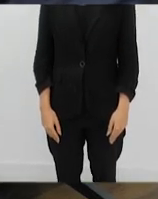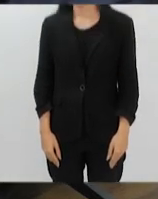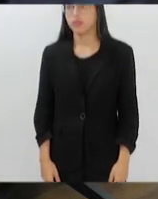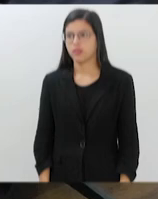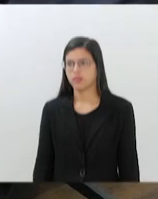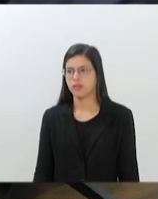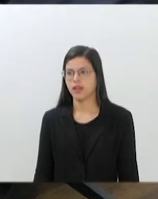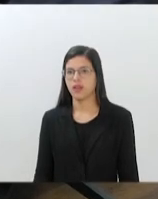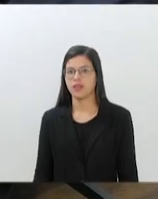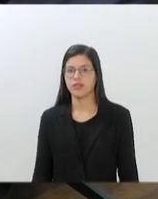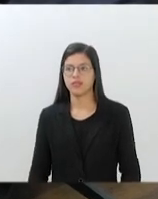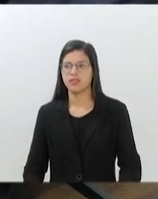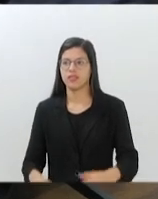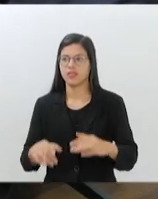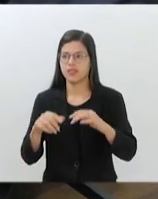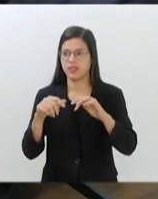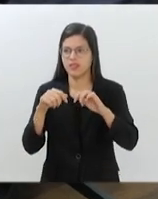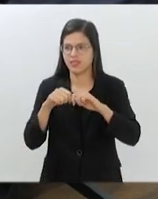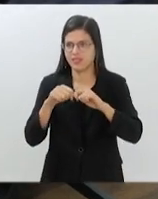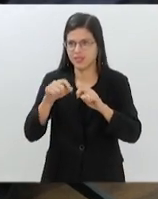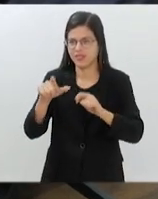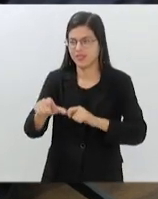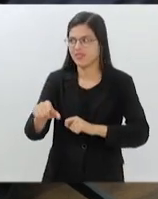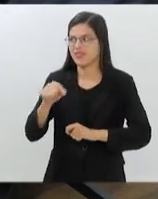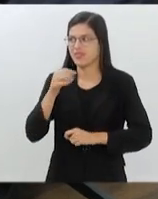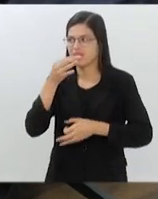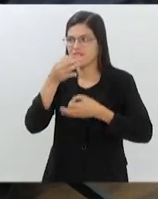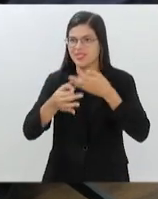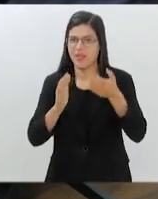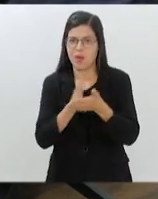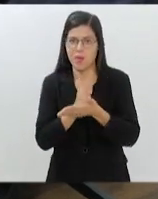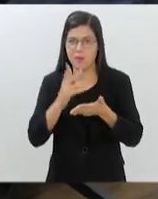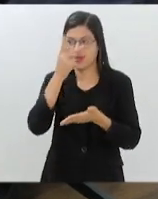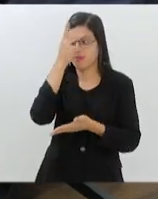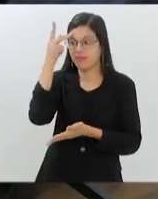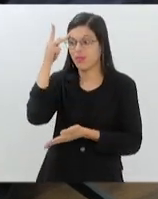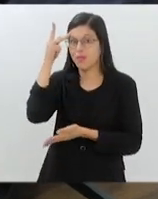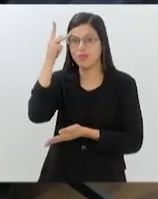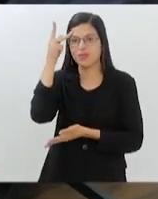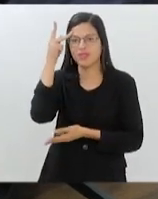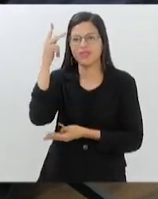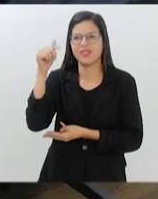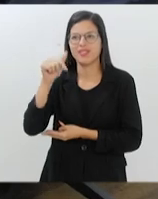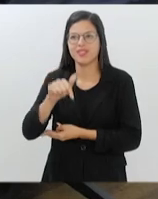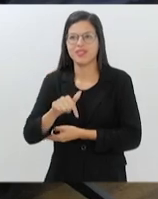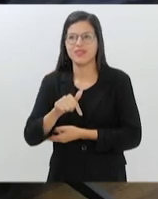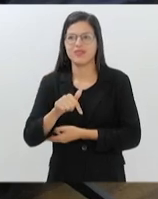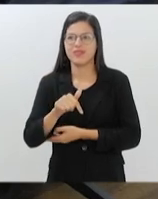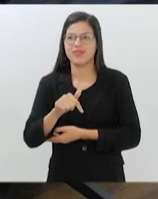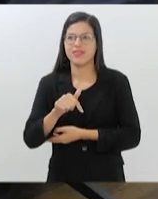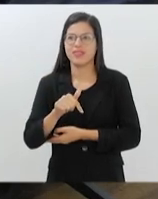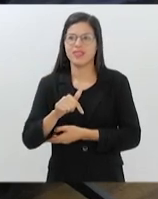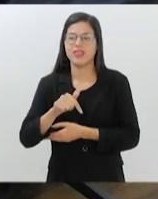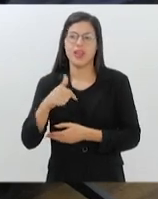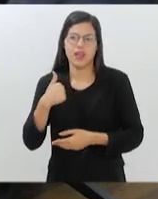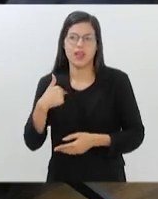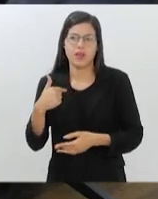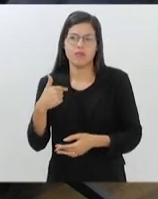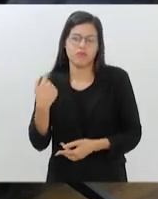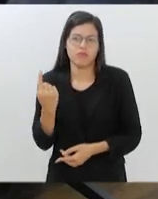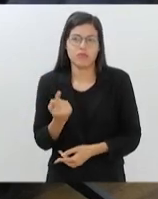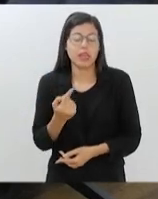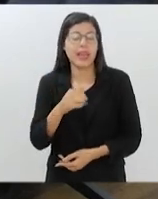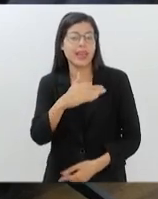eles que escolheram não eles sugerem algumas pessoas e a gente vai incluindo a gente quem Inclusive eu não a gente